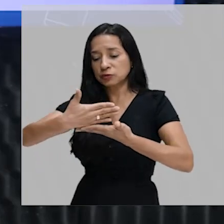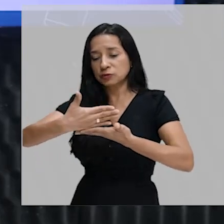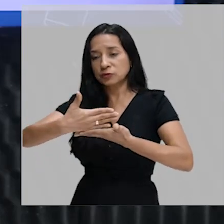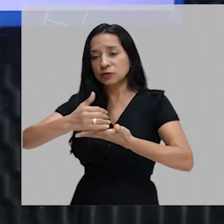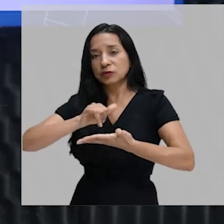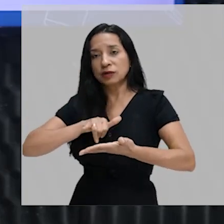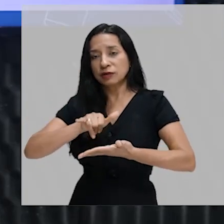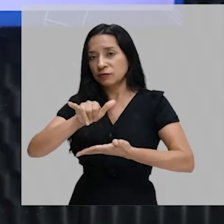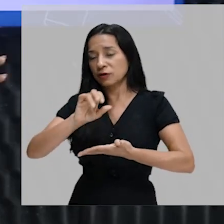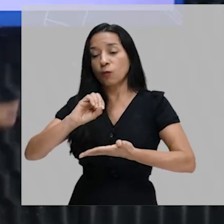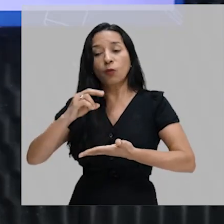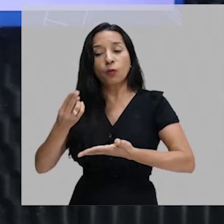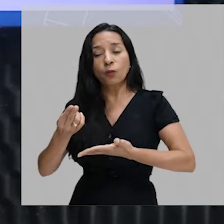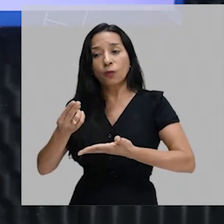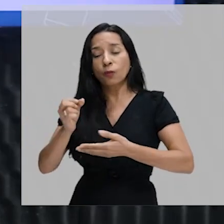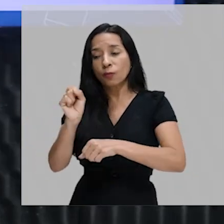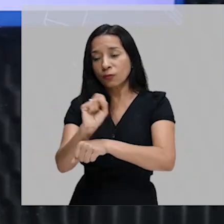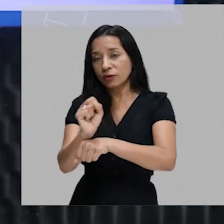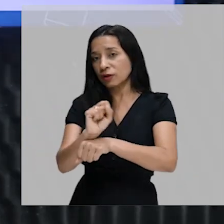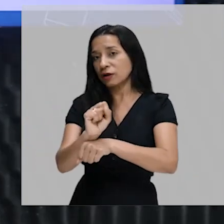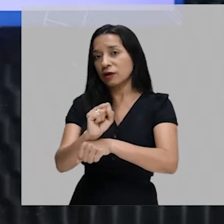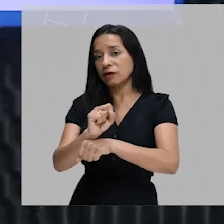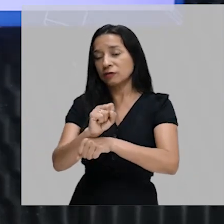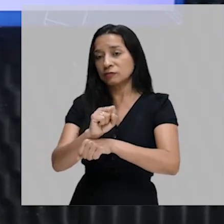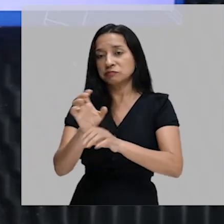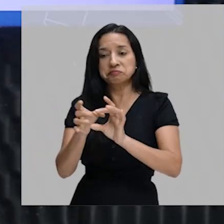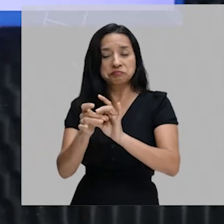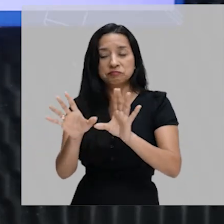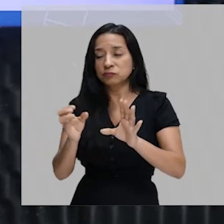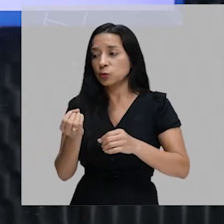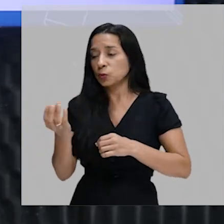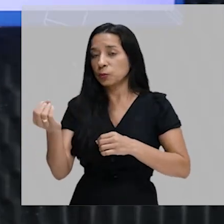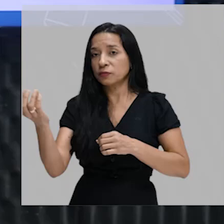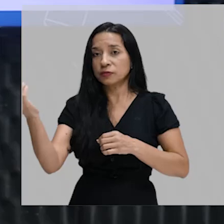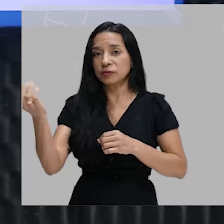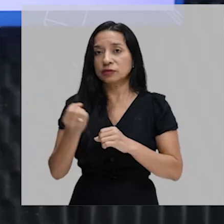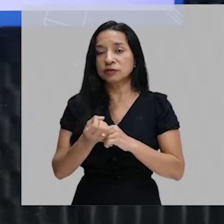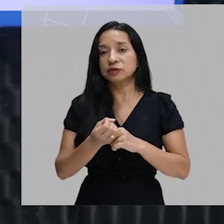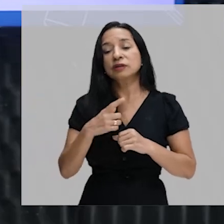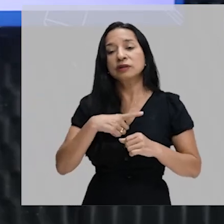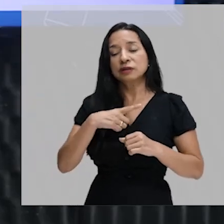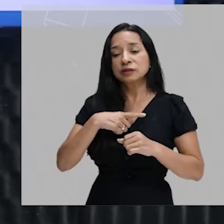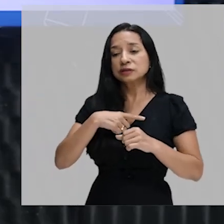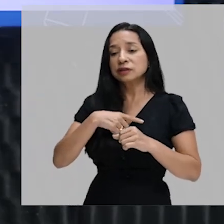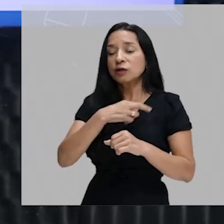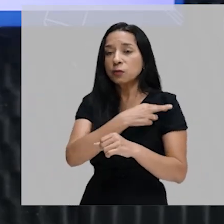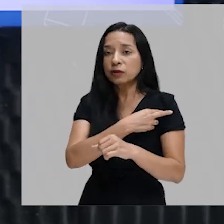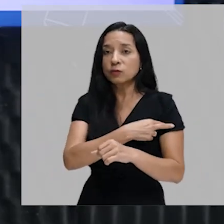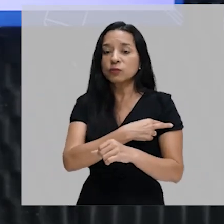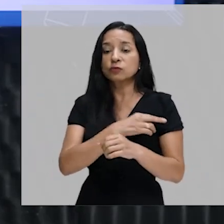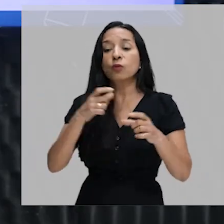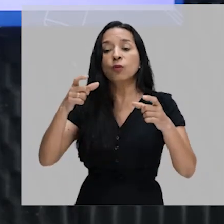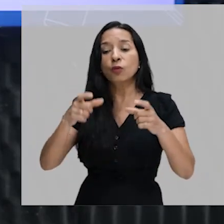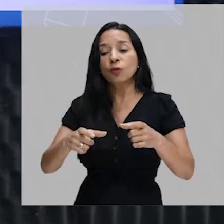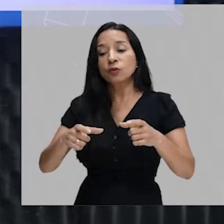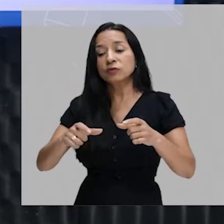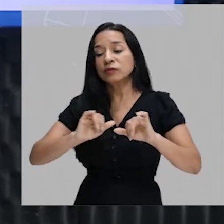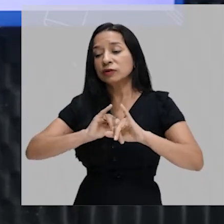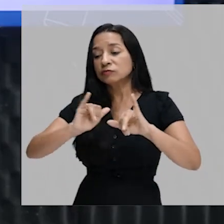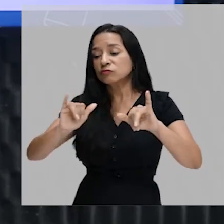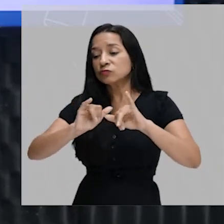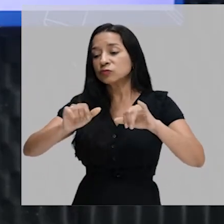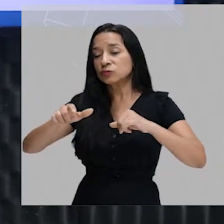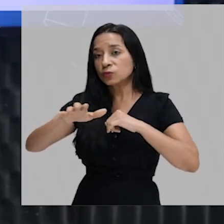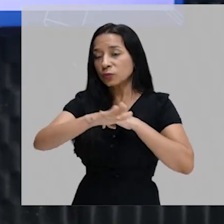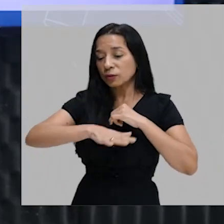de carro, seja de ônibus, sei lá, independente de como você viaja, você tem um recurso. Então, onde vai circular aquela obra?